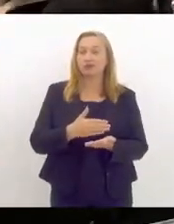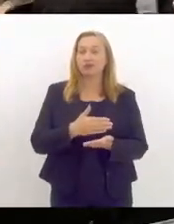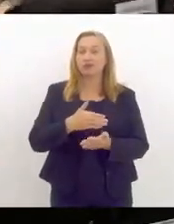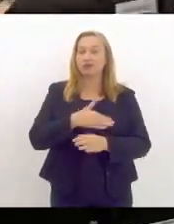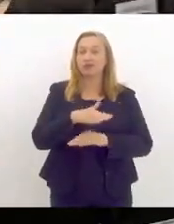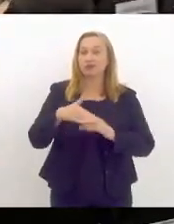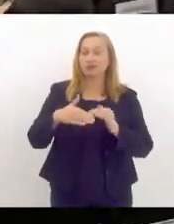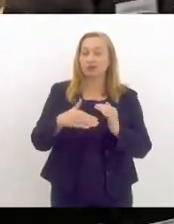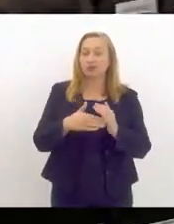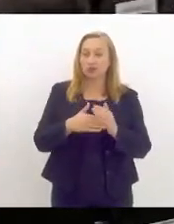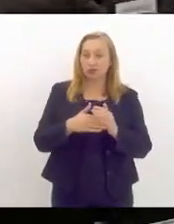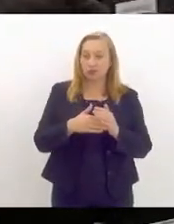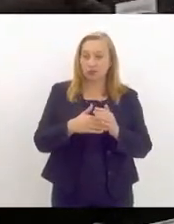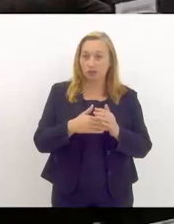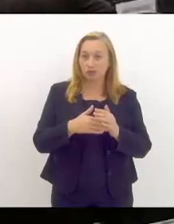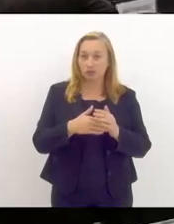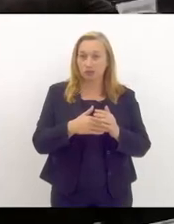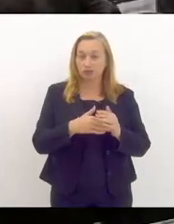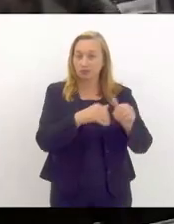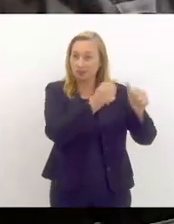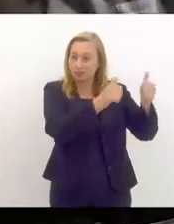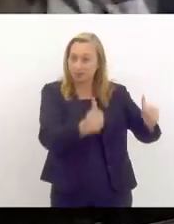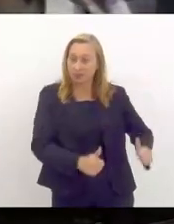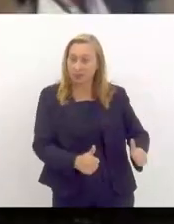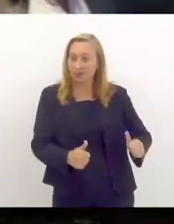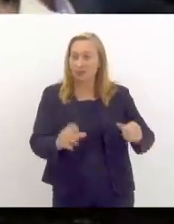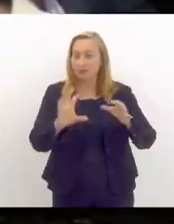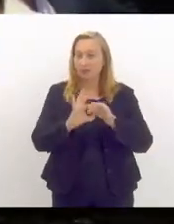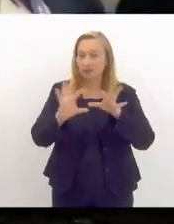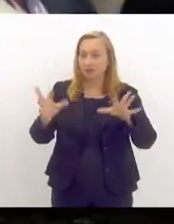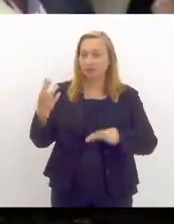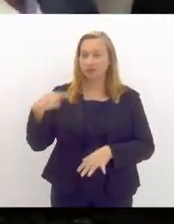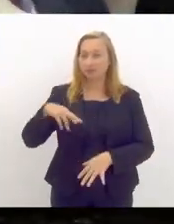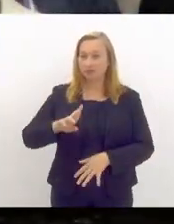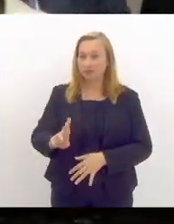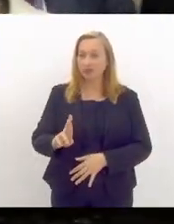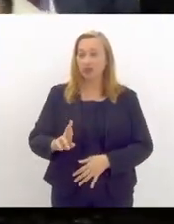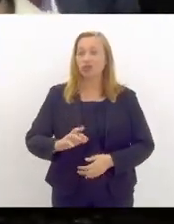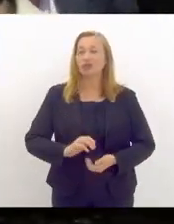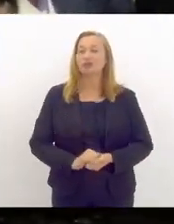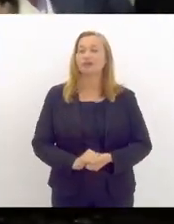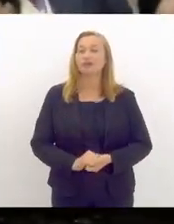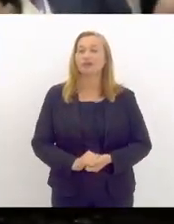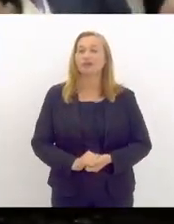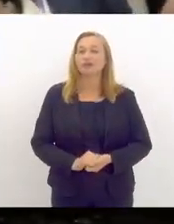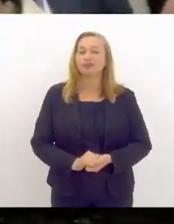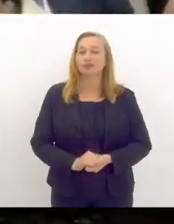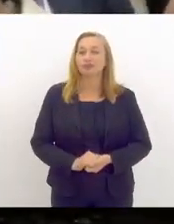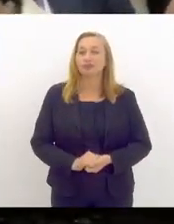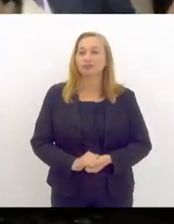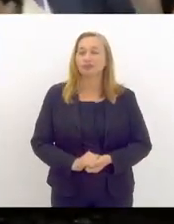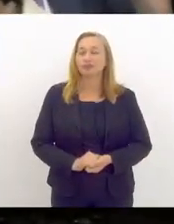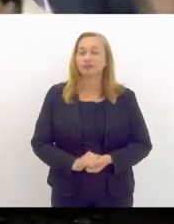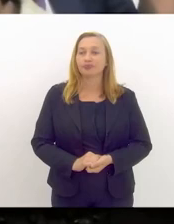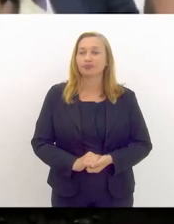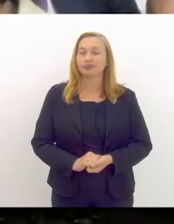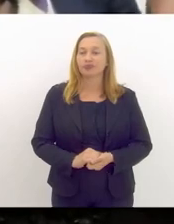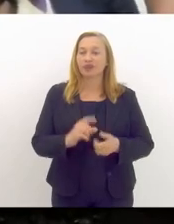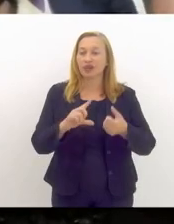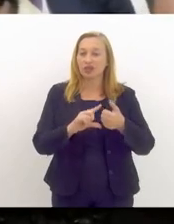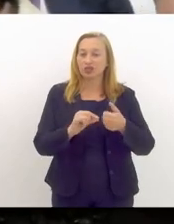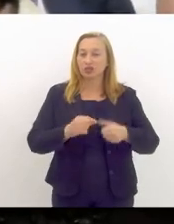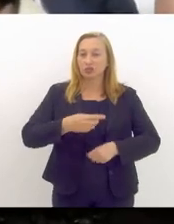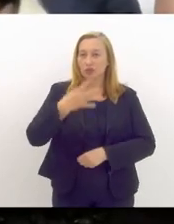fés, sem nenhuma discriminação, pela liberdade religiosa, vamos proceder de acordo com o artigo